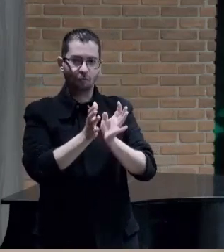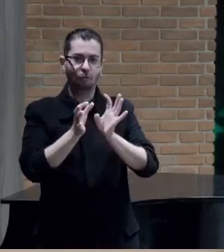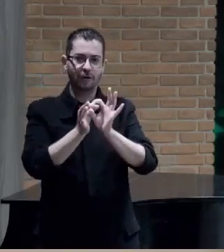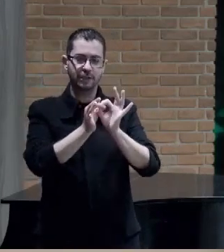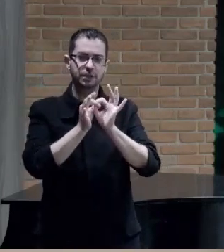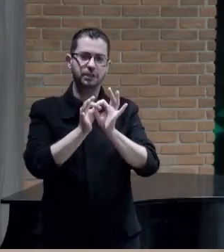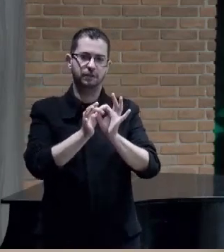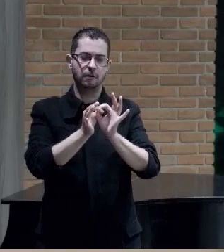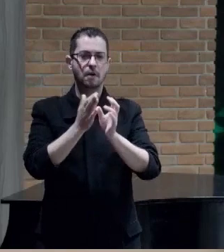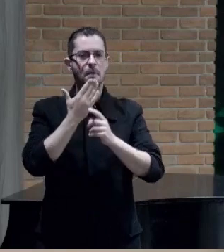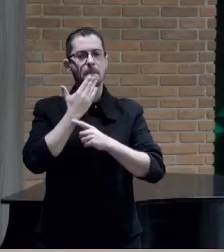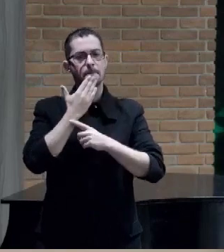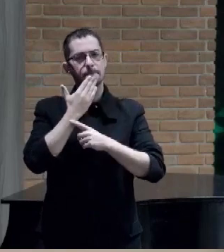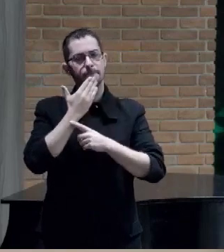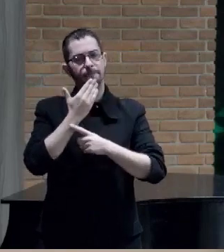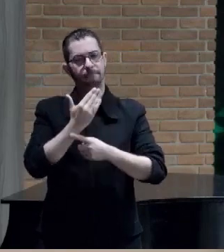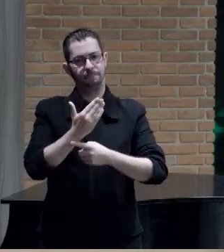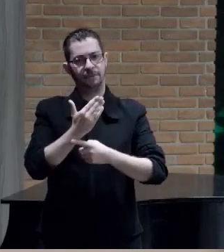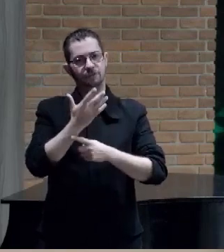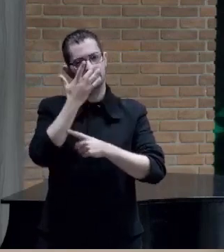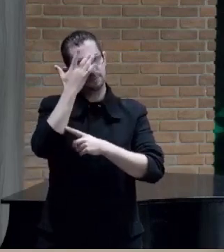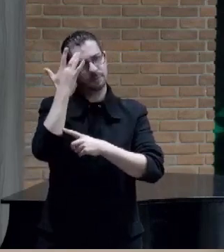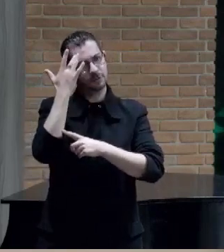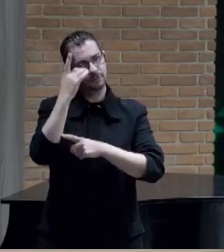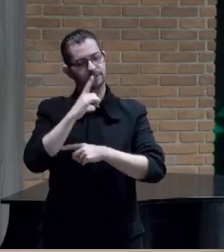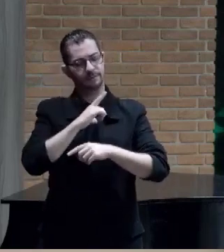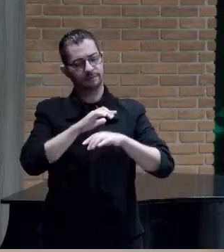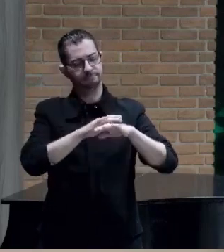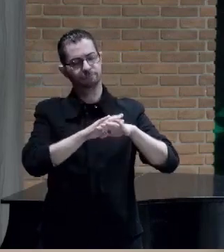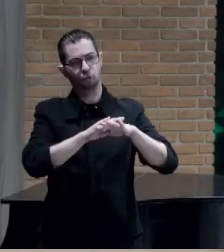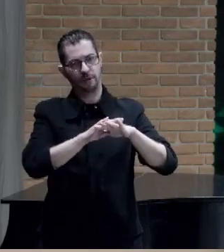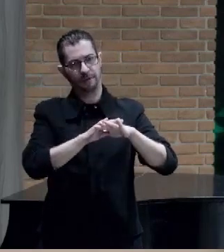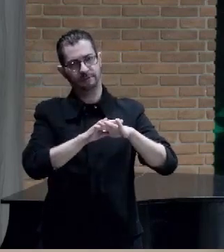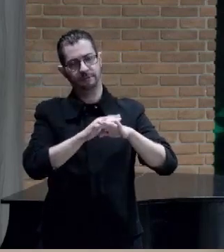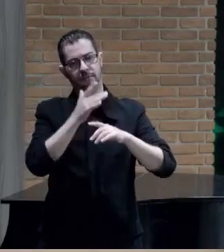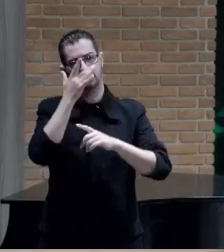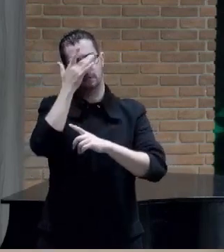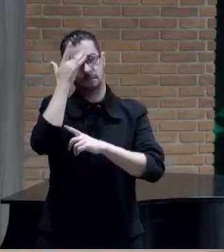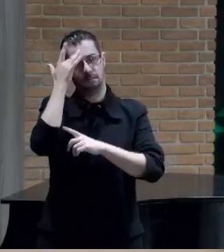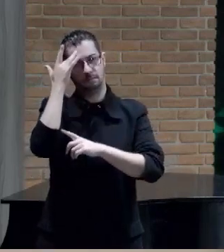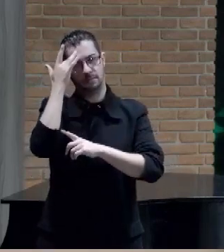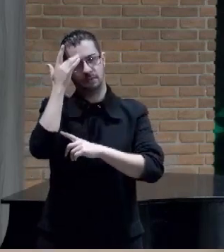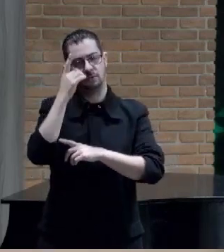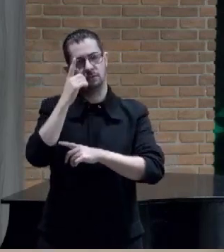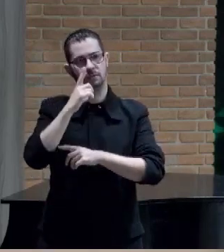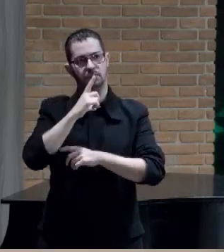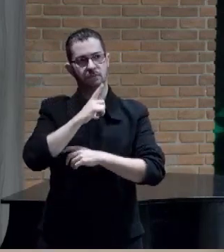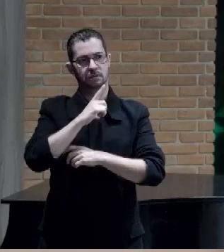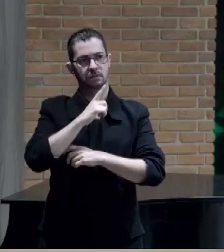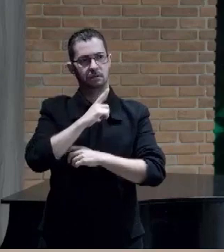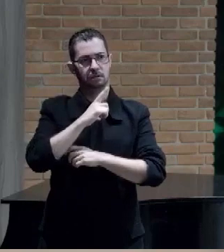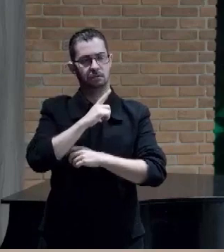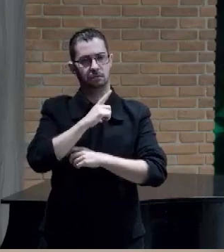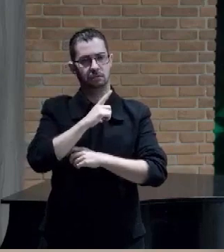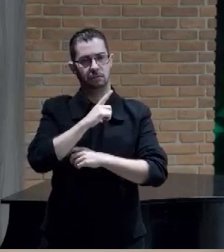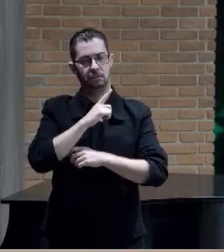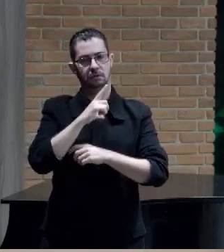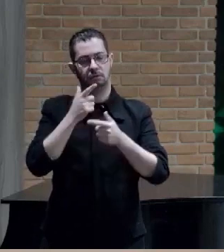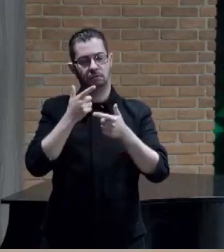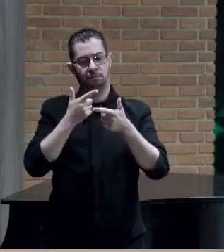favor daqueles que estão enfermos, daqueles que estão enlutados, daqueles que têm